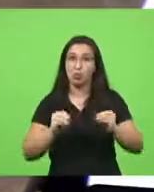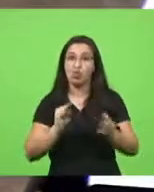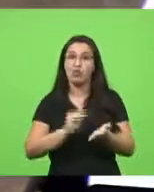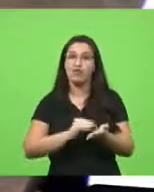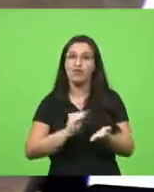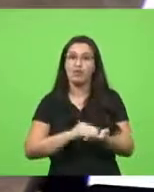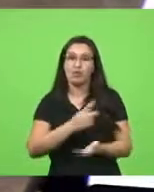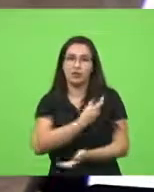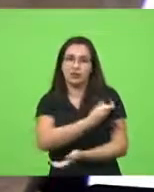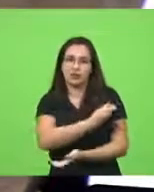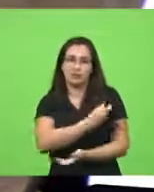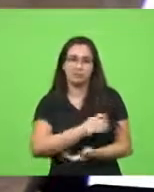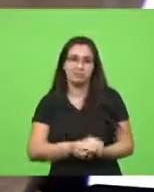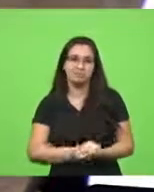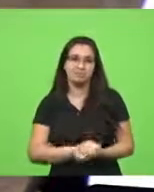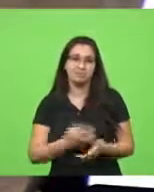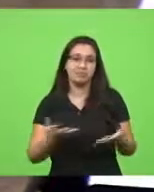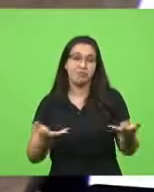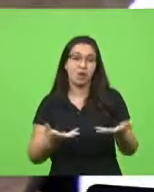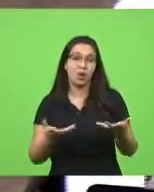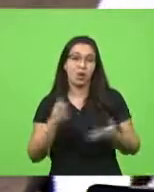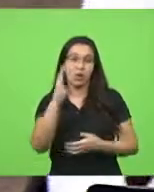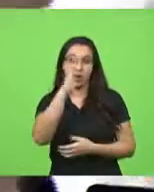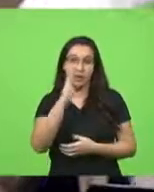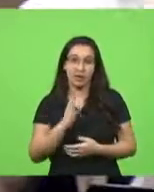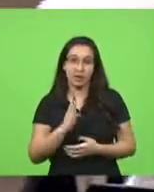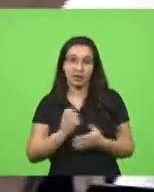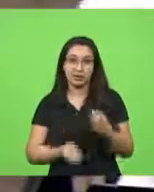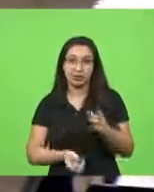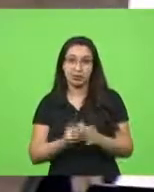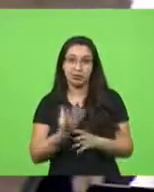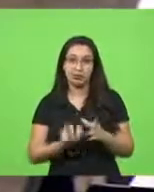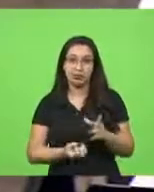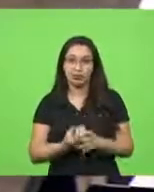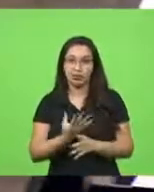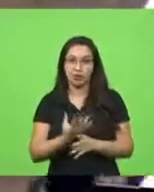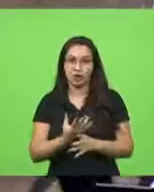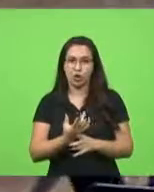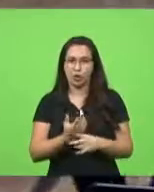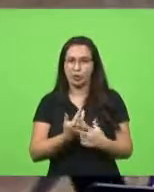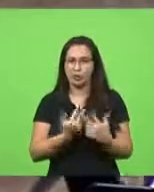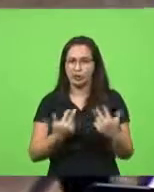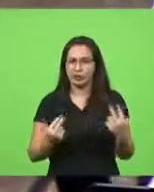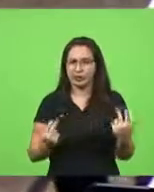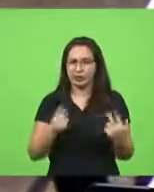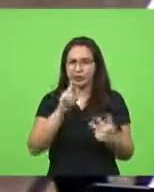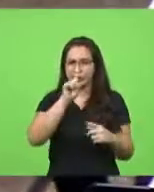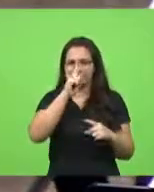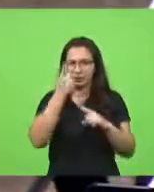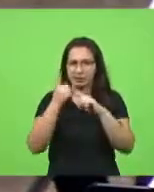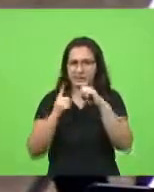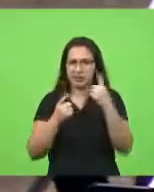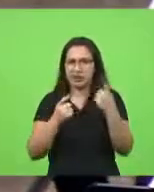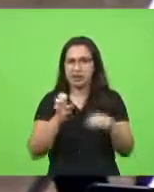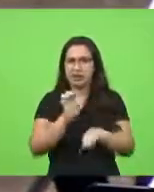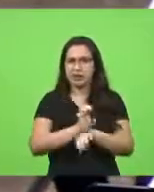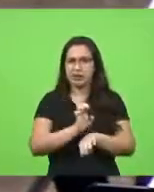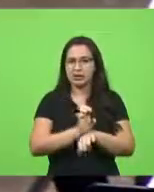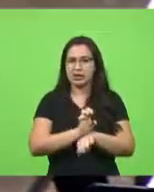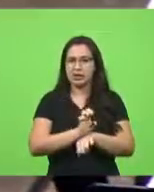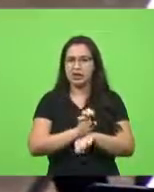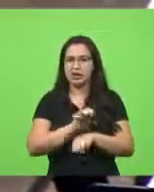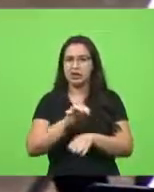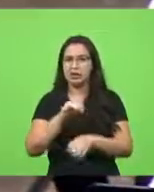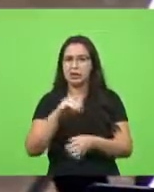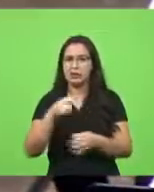E nesse momento que o Brasil criou instrumentos para que os estados e municípios possam importar, se encontrar,